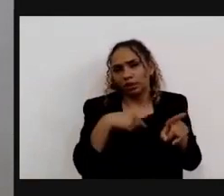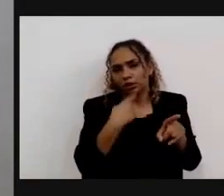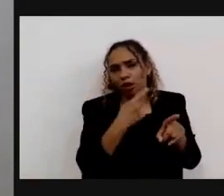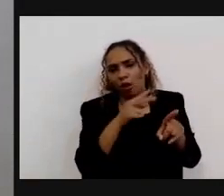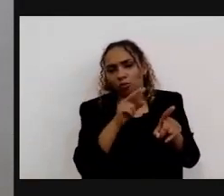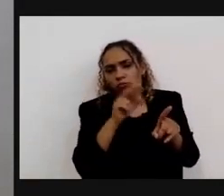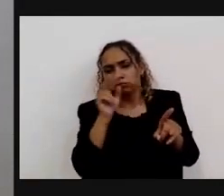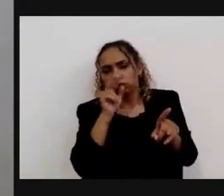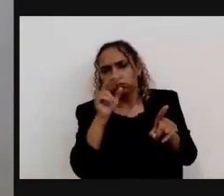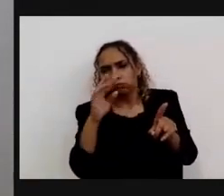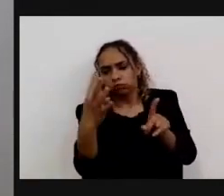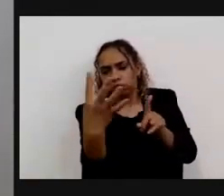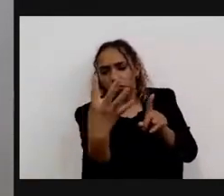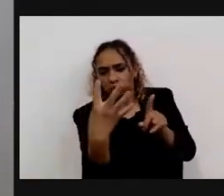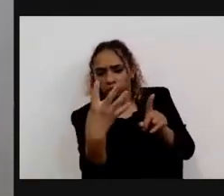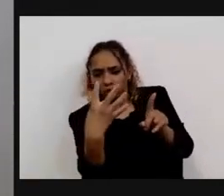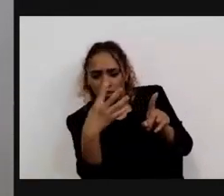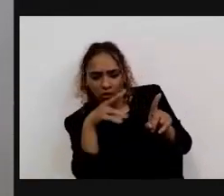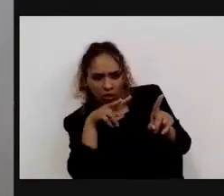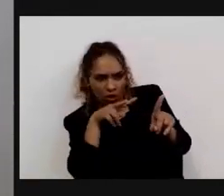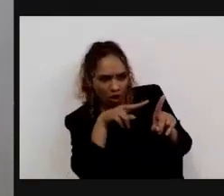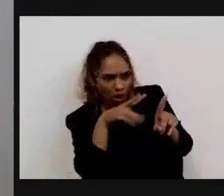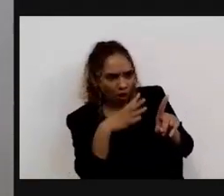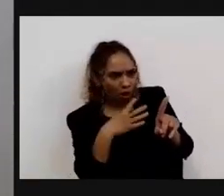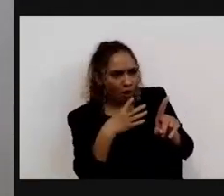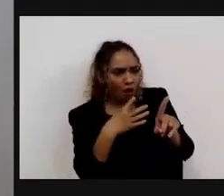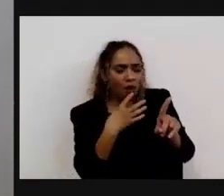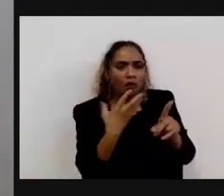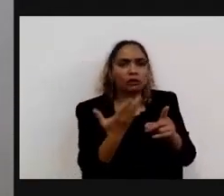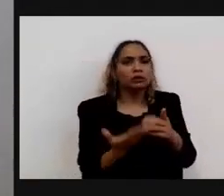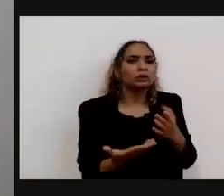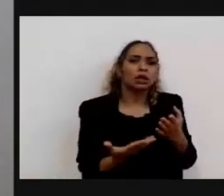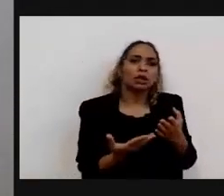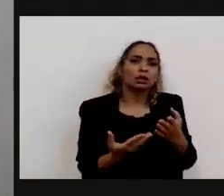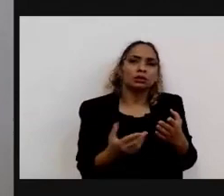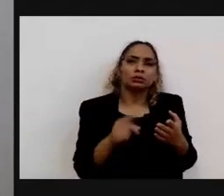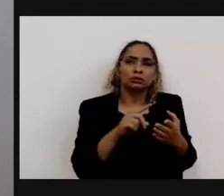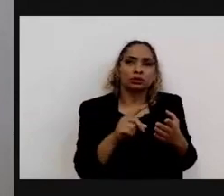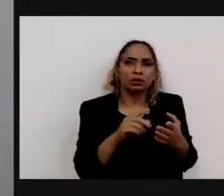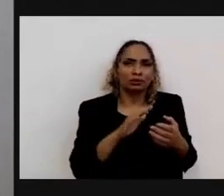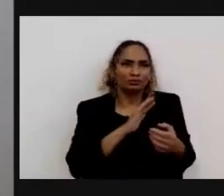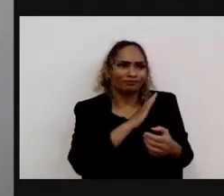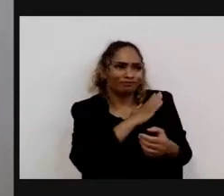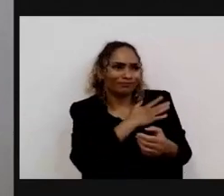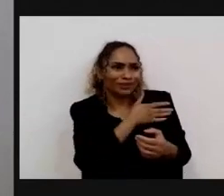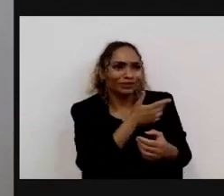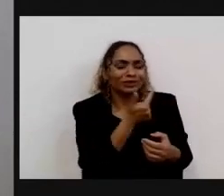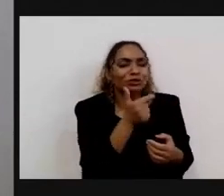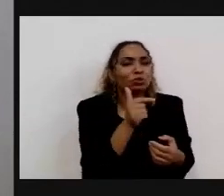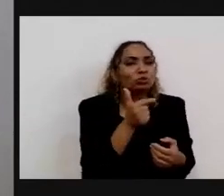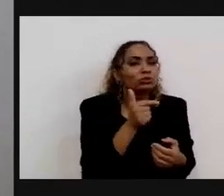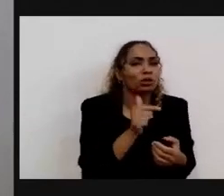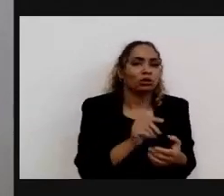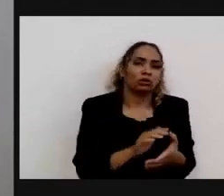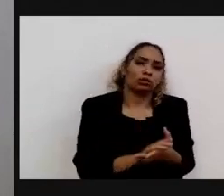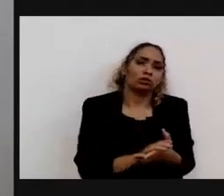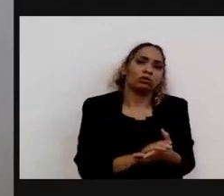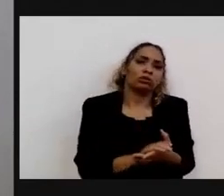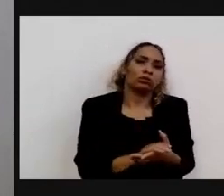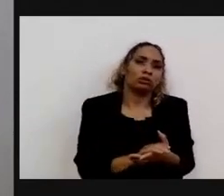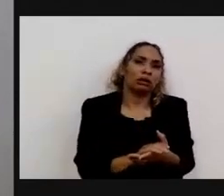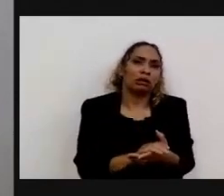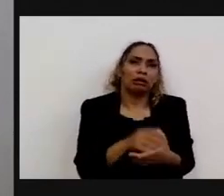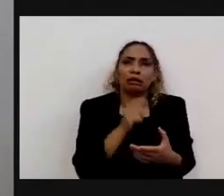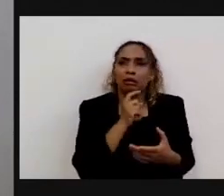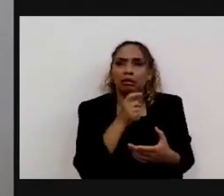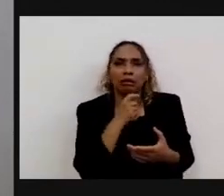olhando vindo conhecendo né não é aquela coisa muito preconceituosa que a gente sofre né Ninguém quer nada